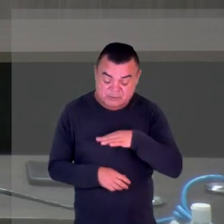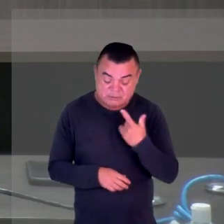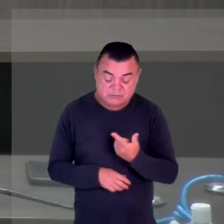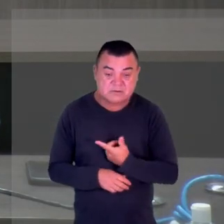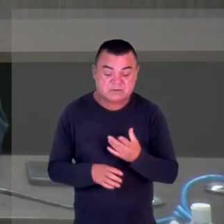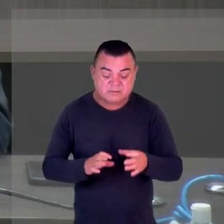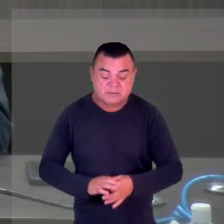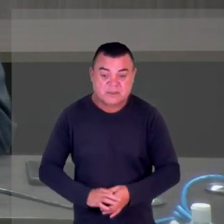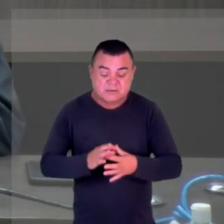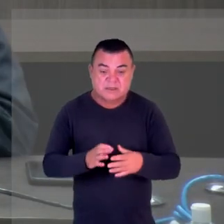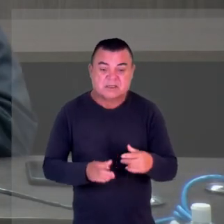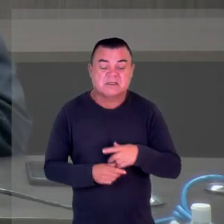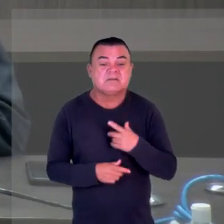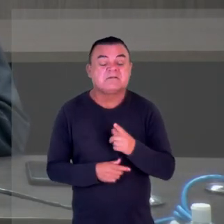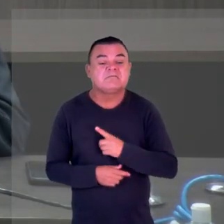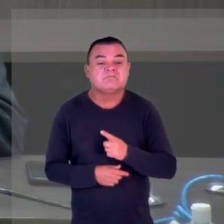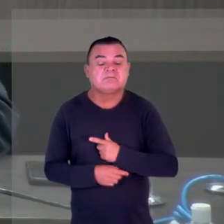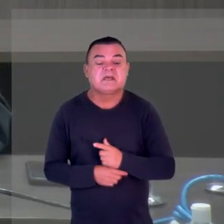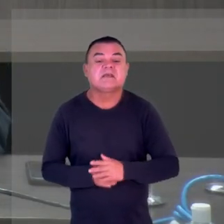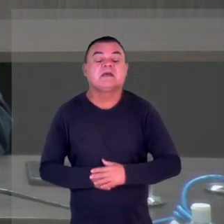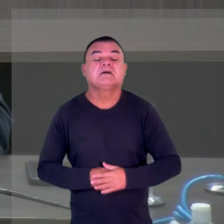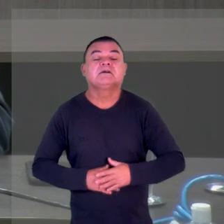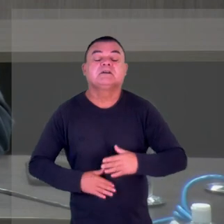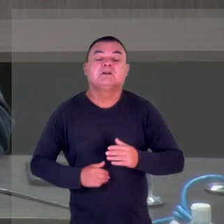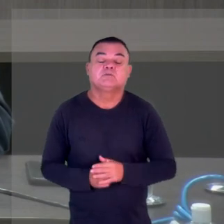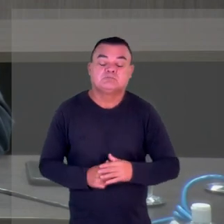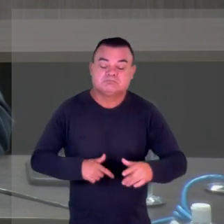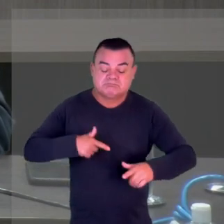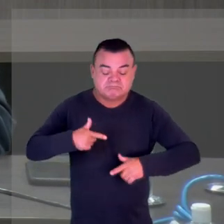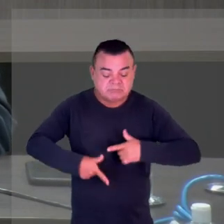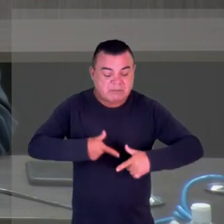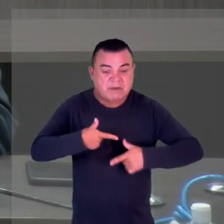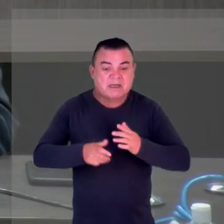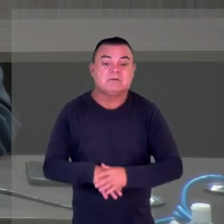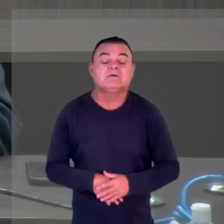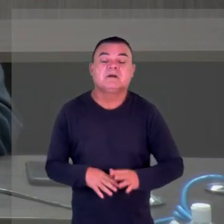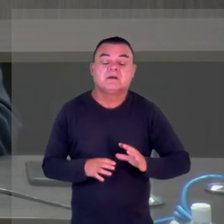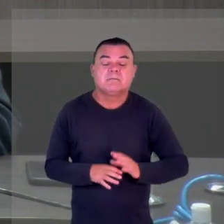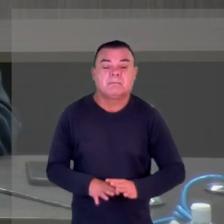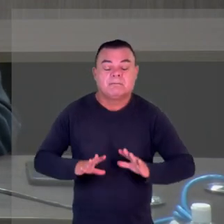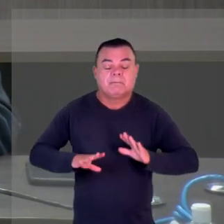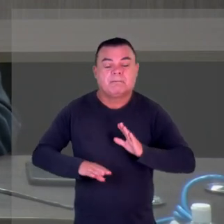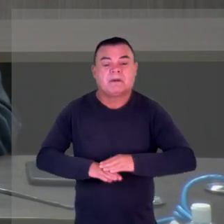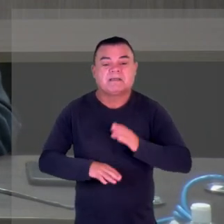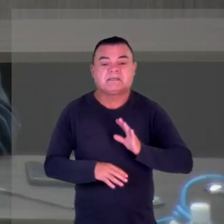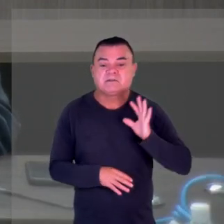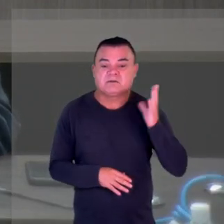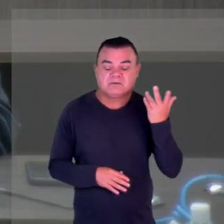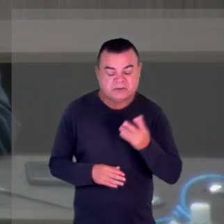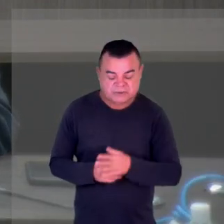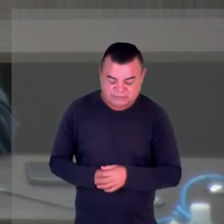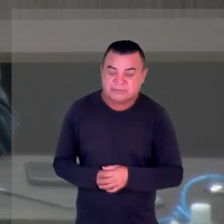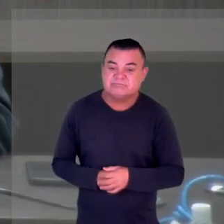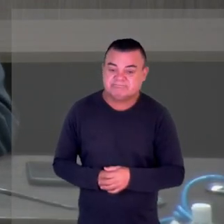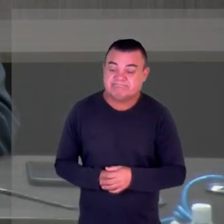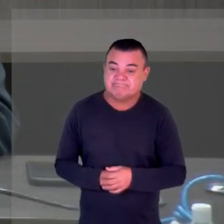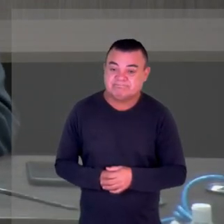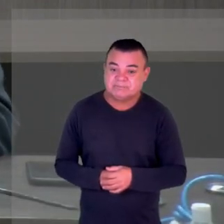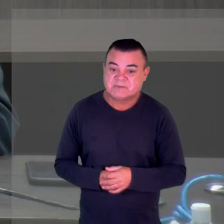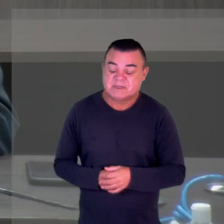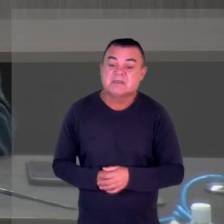estratégica mais resolutiva como defende nosso corregedor Nacional Dr Osvaldo a questão da resolutividade